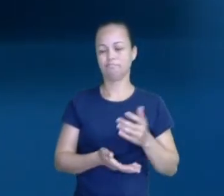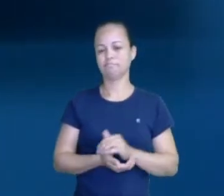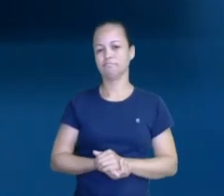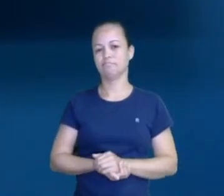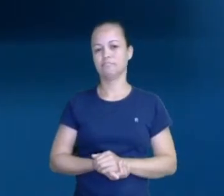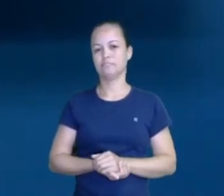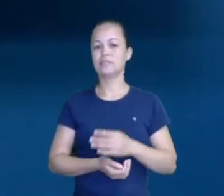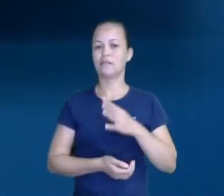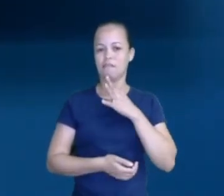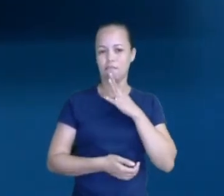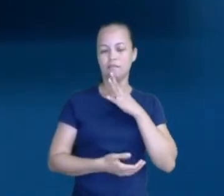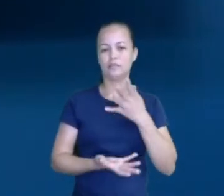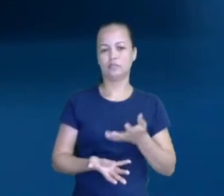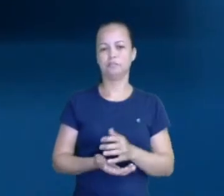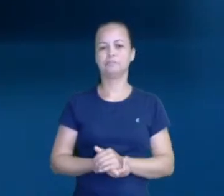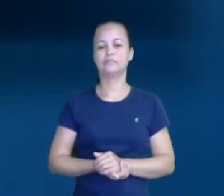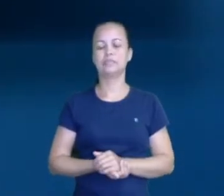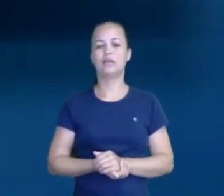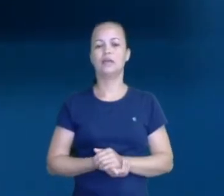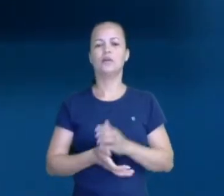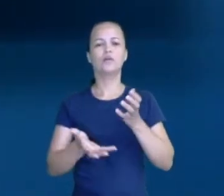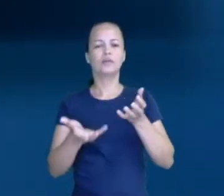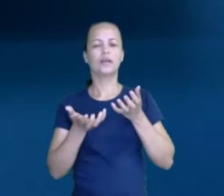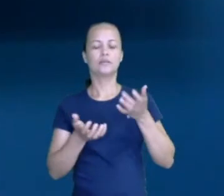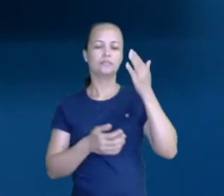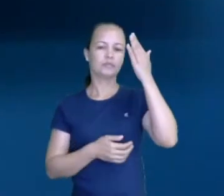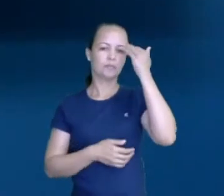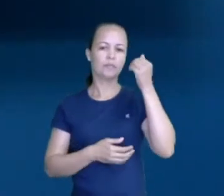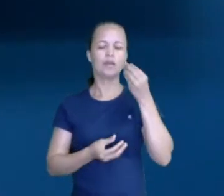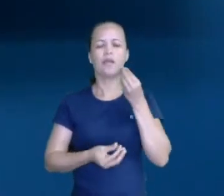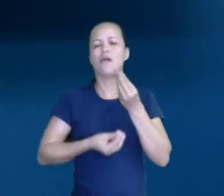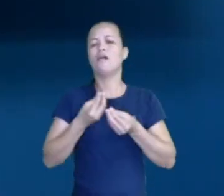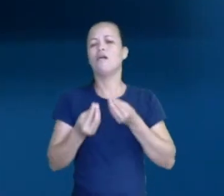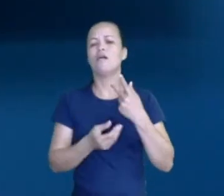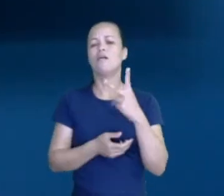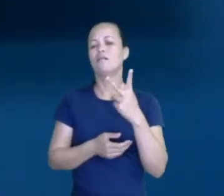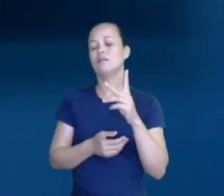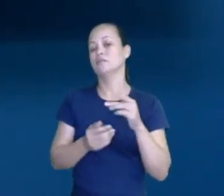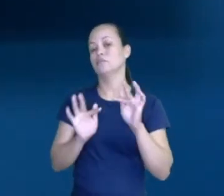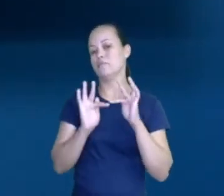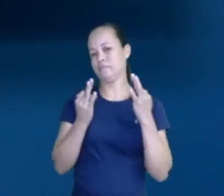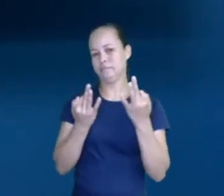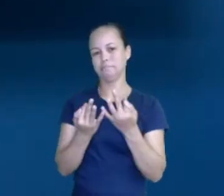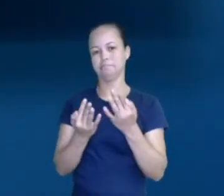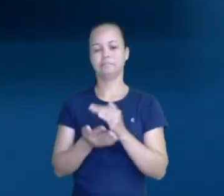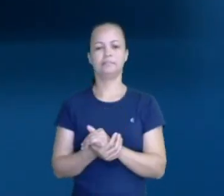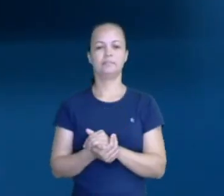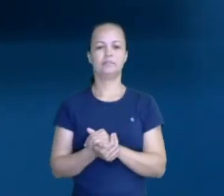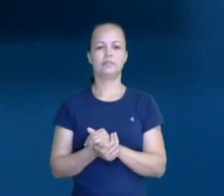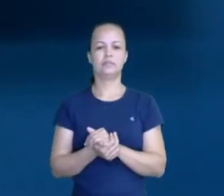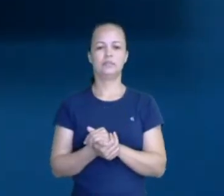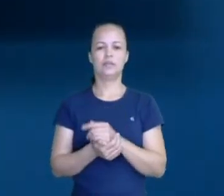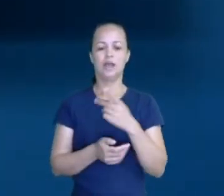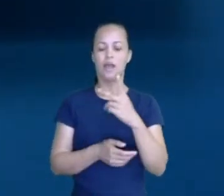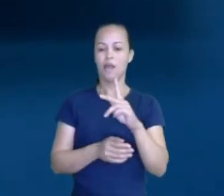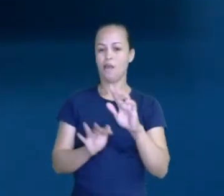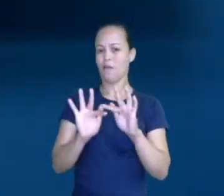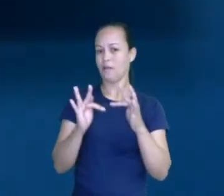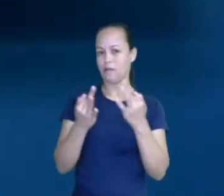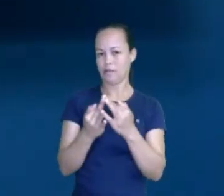Eu quero saber como é a sua família. A sua família, ela é